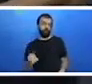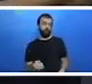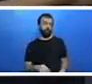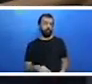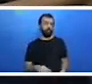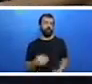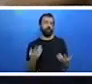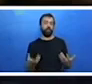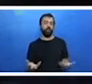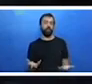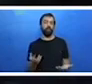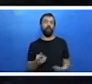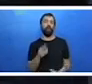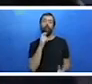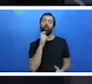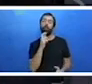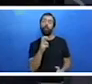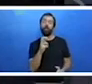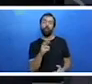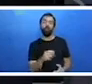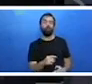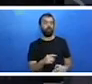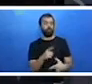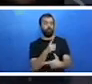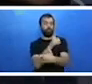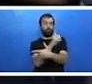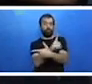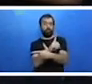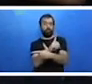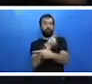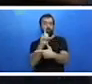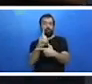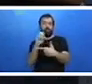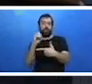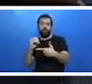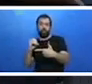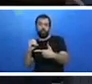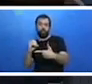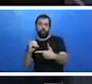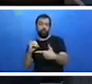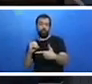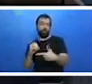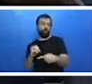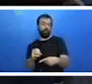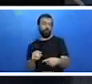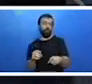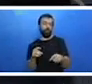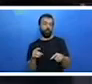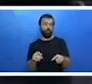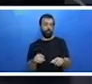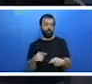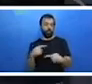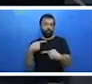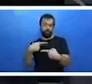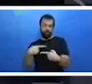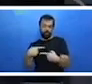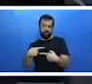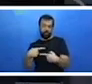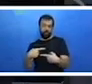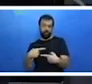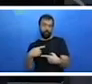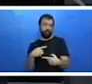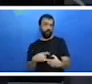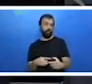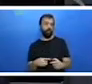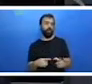da minha divisão de 1 inteiro dividido por 10, ele pode ser representado forma